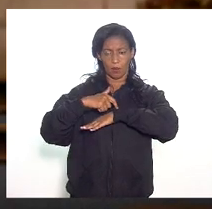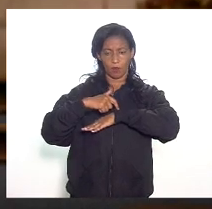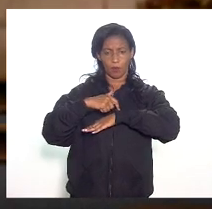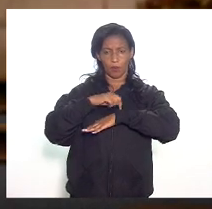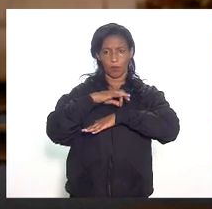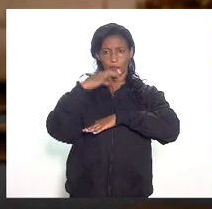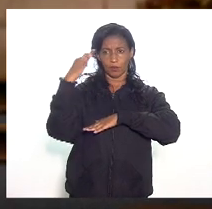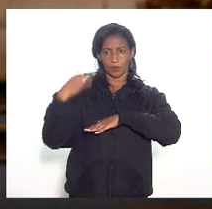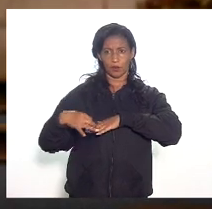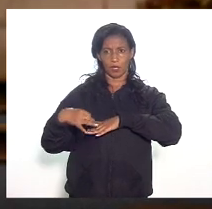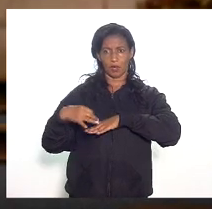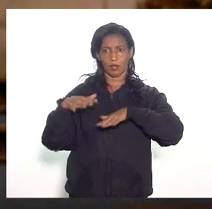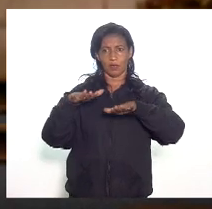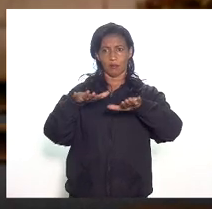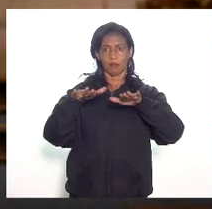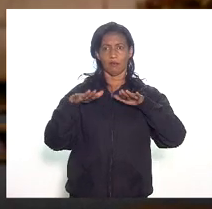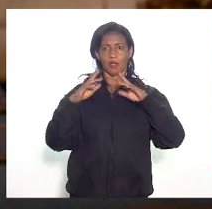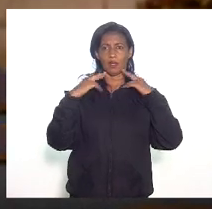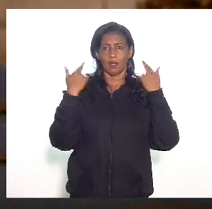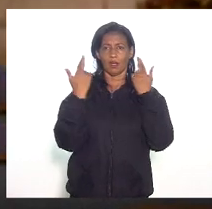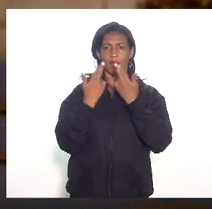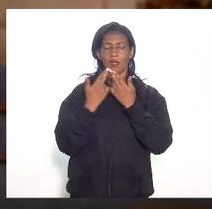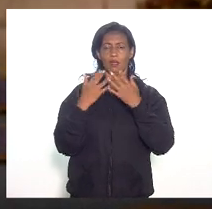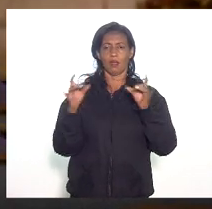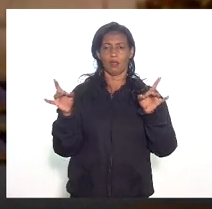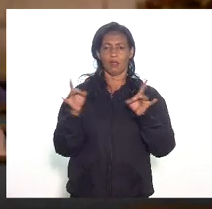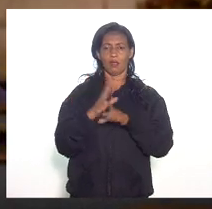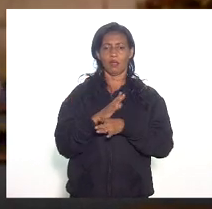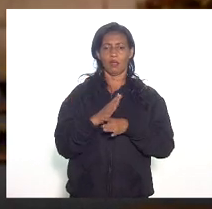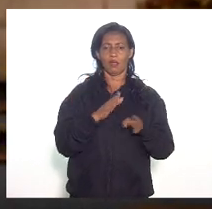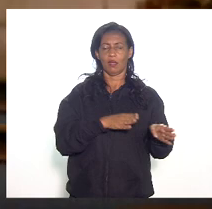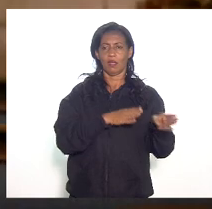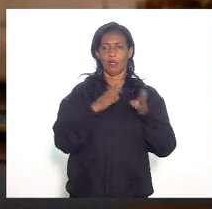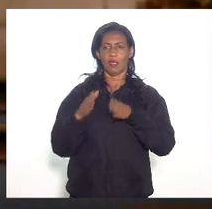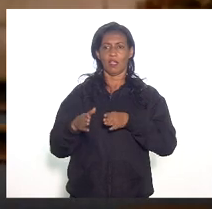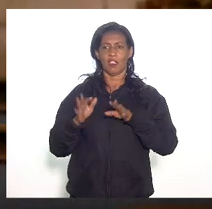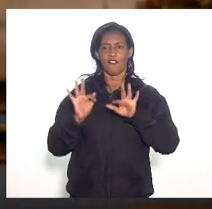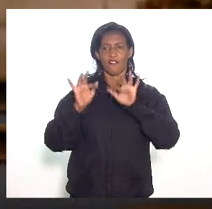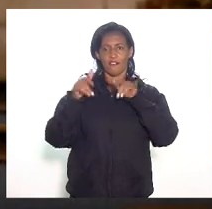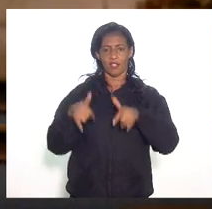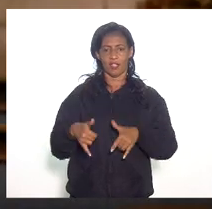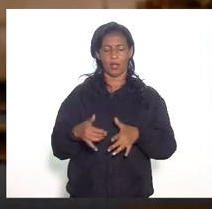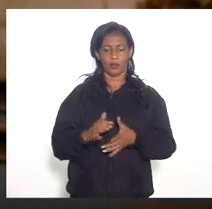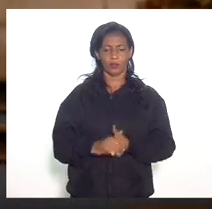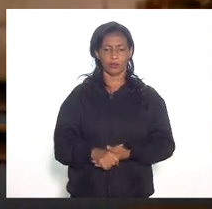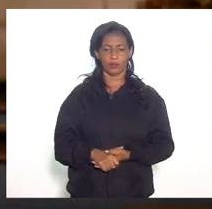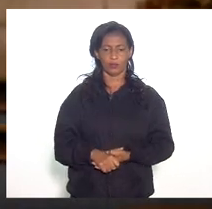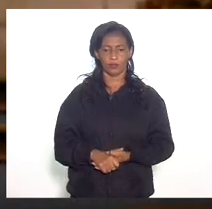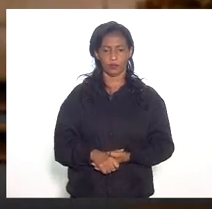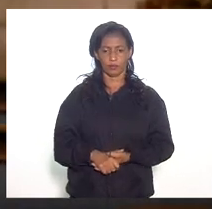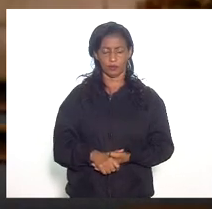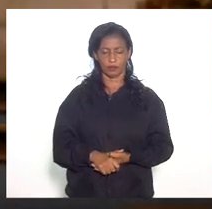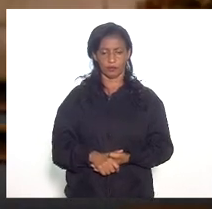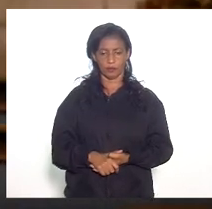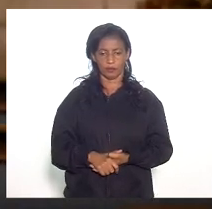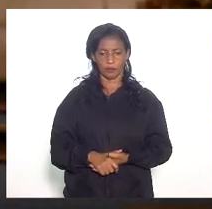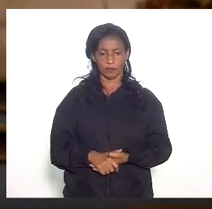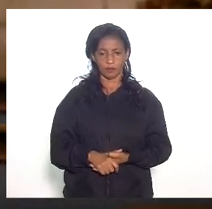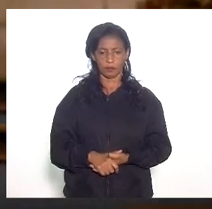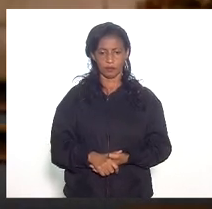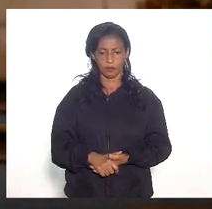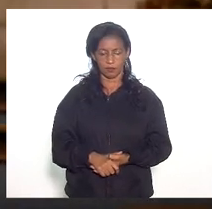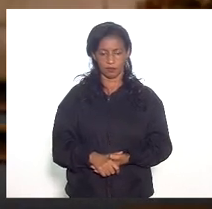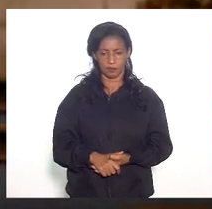presente sessão está encerrada passa-se ao expediente final eu quer dizer